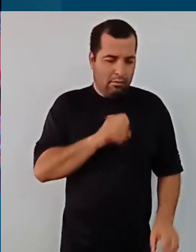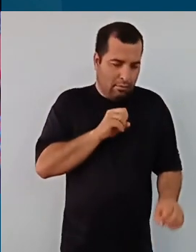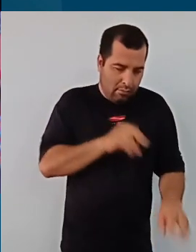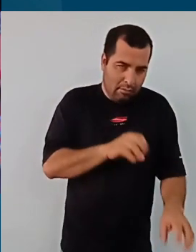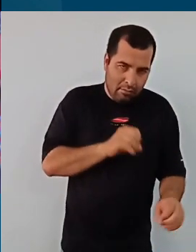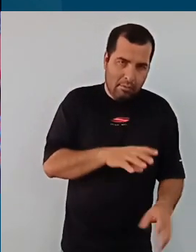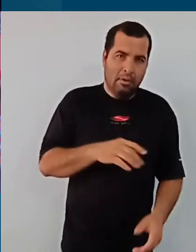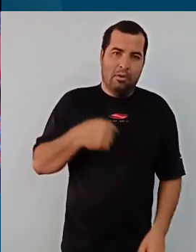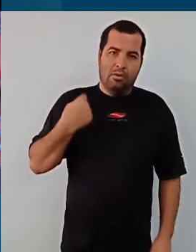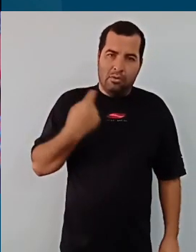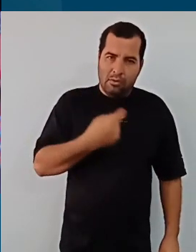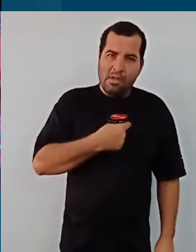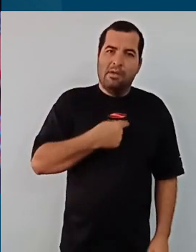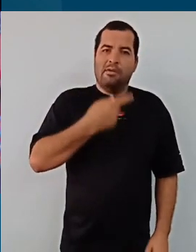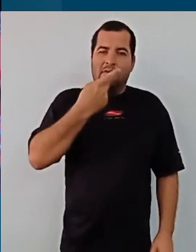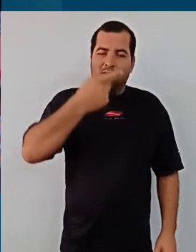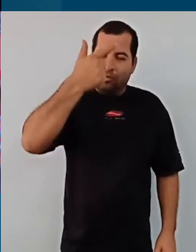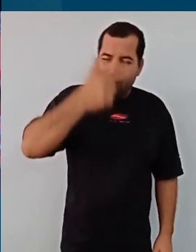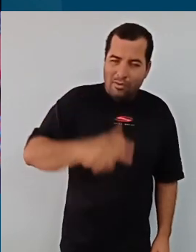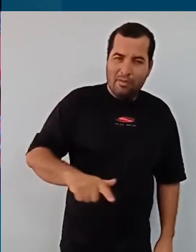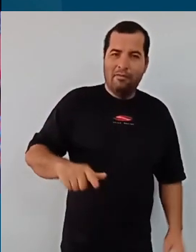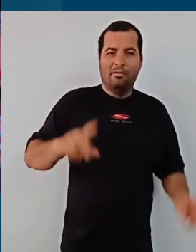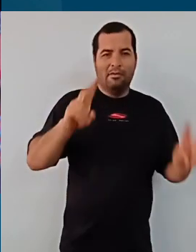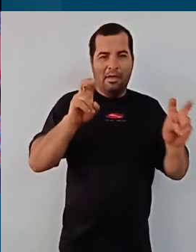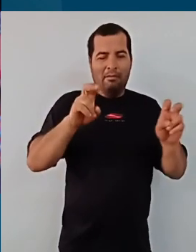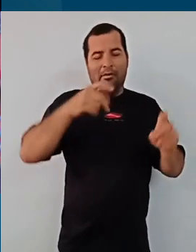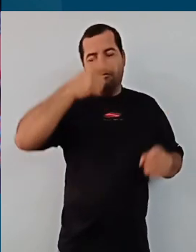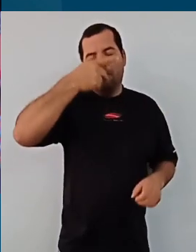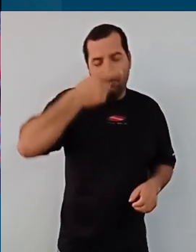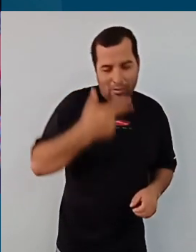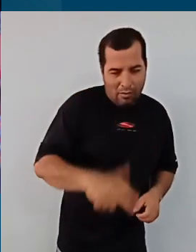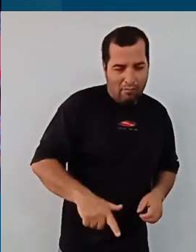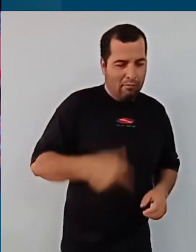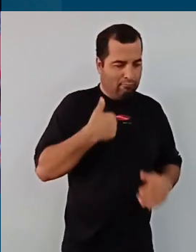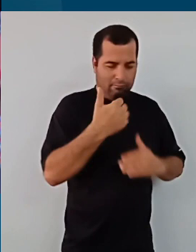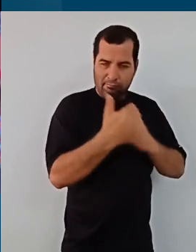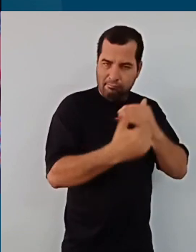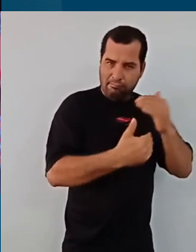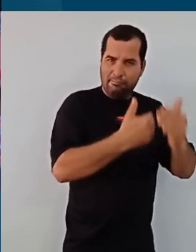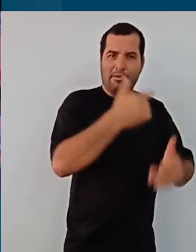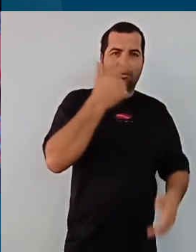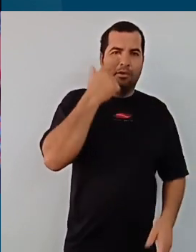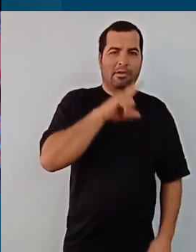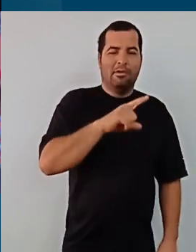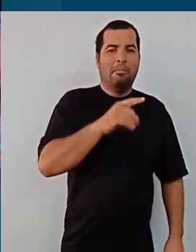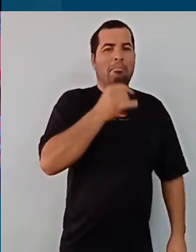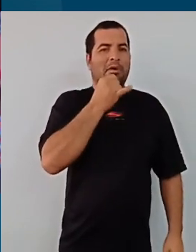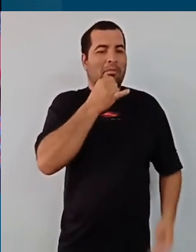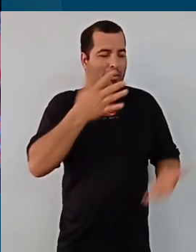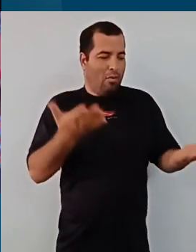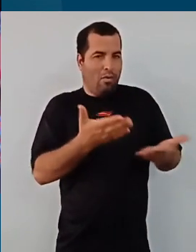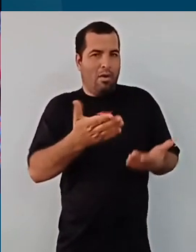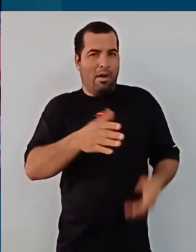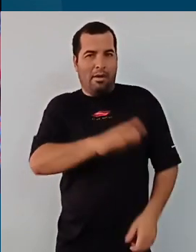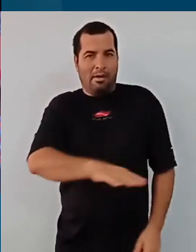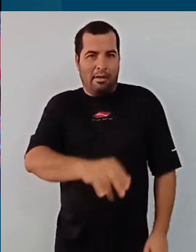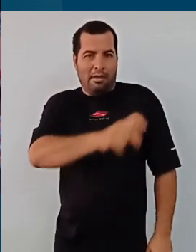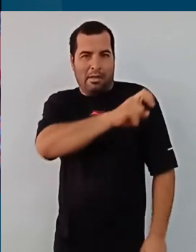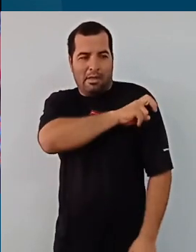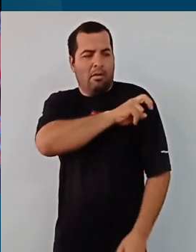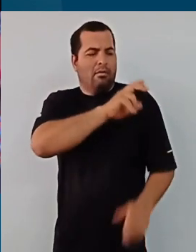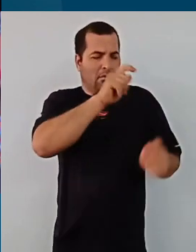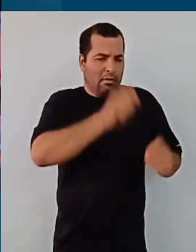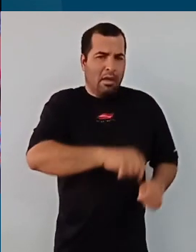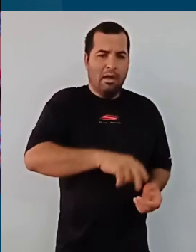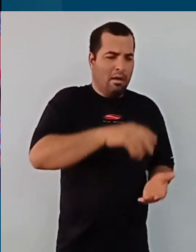uma retomada constante para a gente conseguir desenvolver. Não adianta pegar a criança que está hoje no 5º ano e achar que ela vai